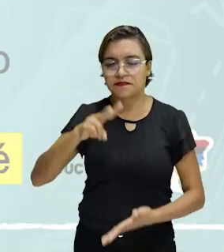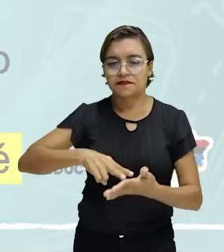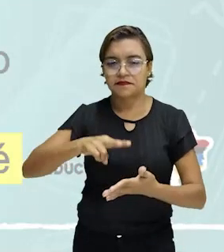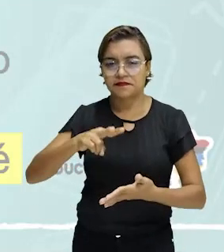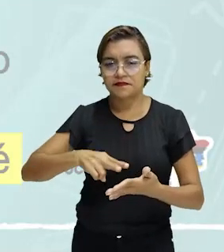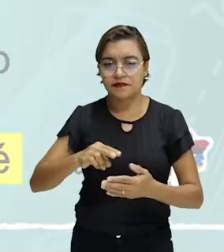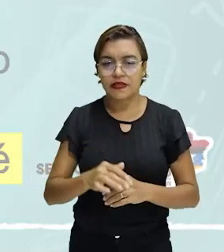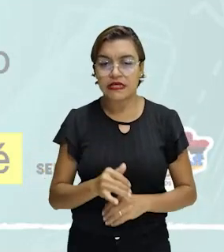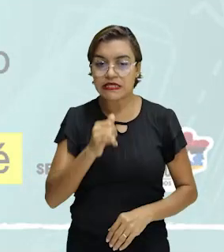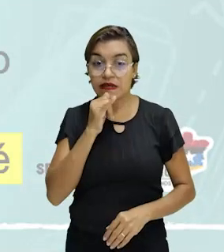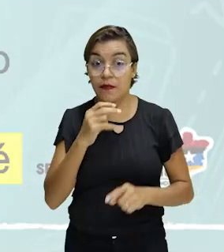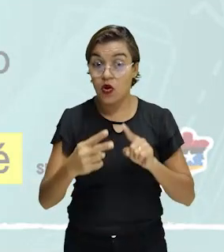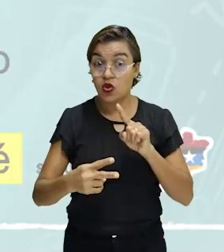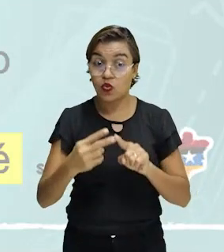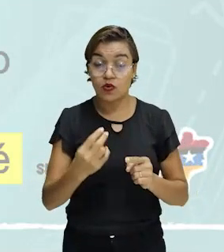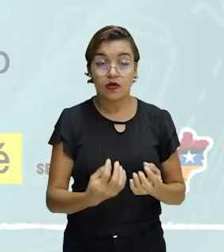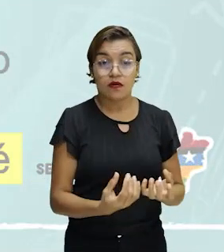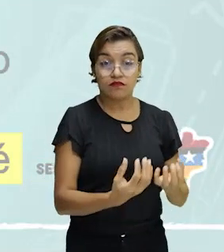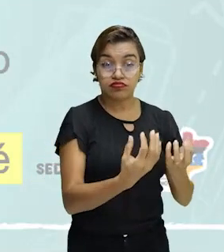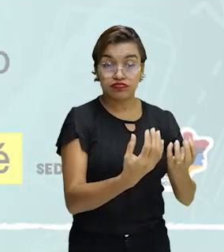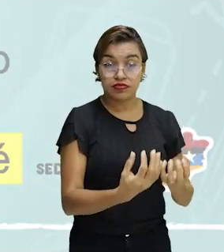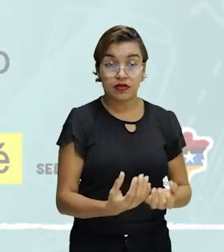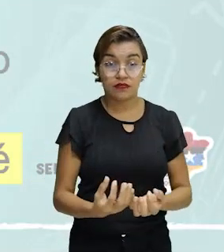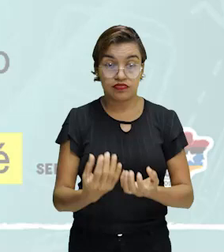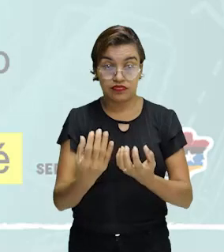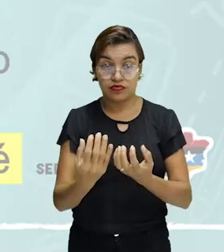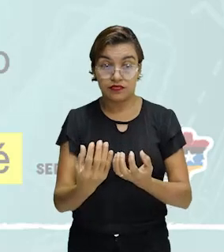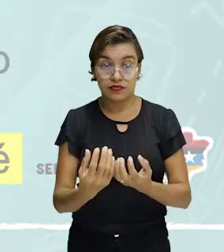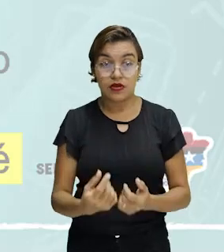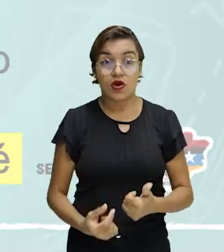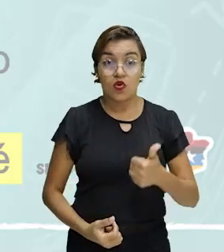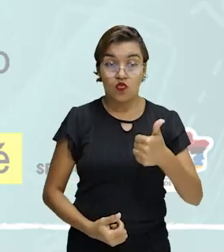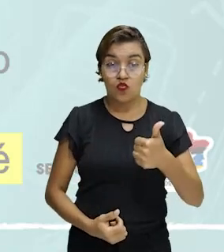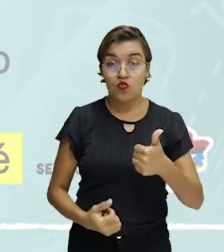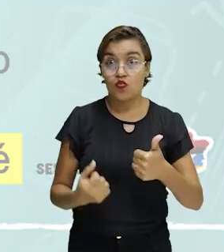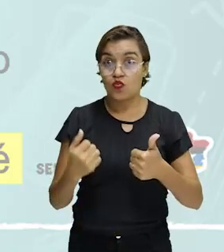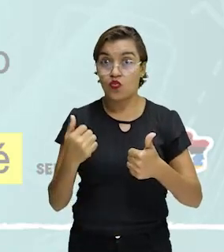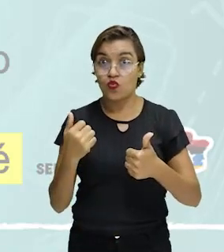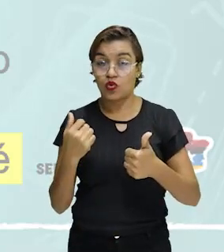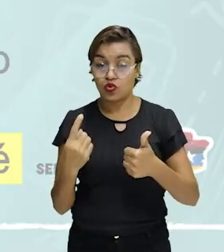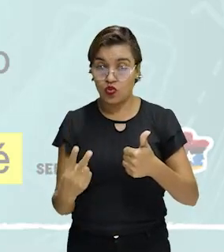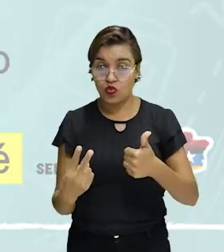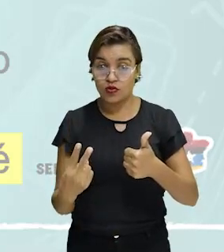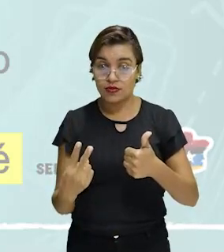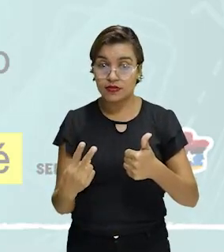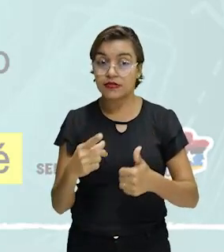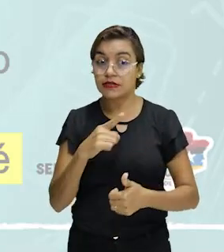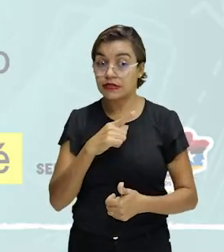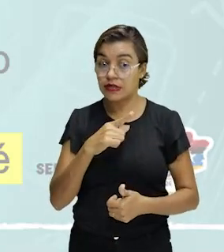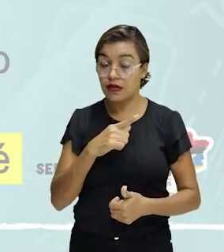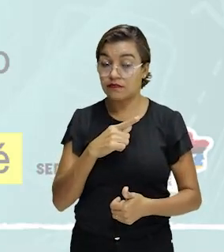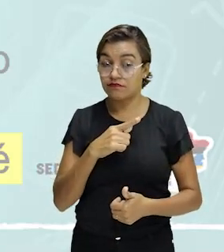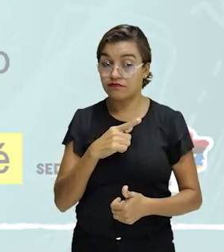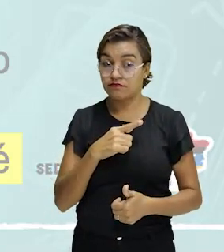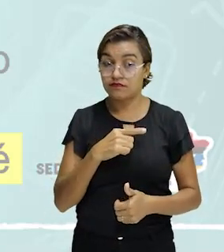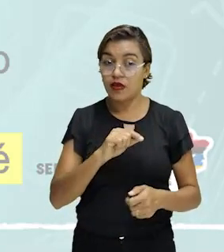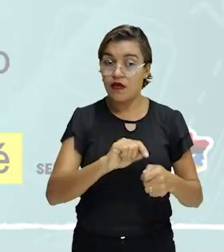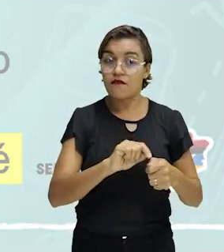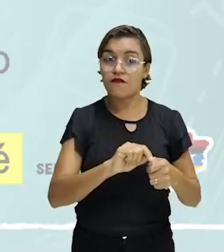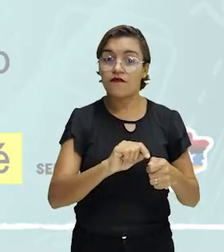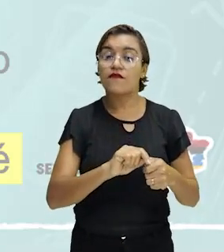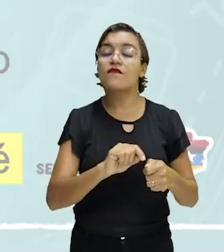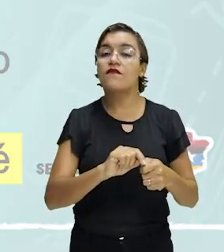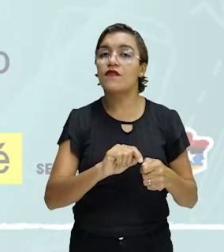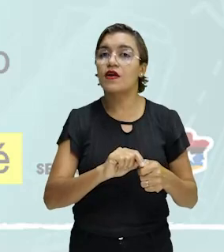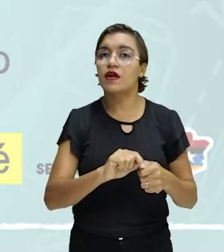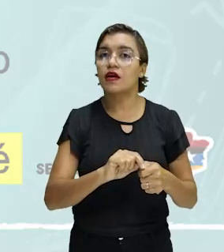Então, observe aqui as figuras, fogueira 1, fogueira 2, feitas, né, lado a lado com o mesmo tipo